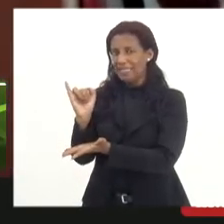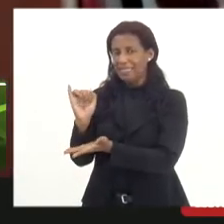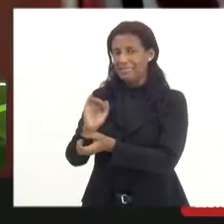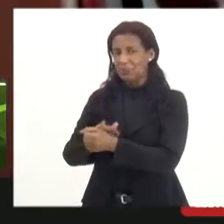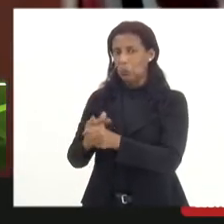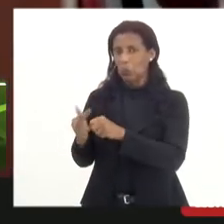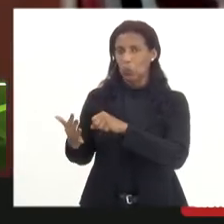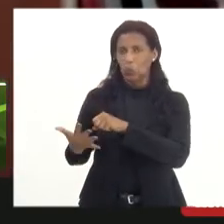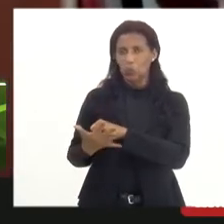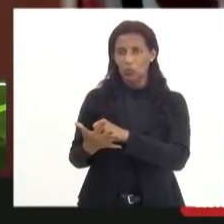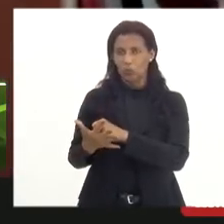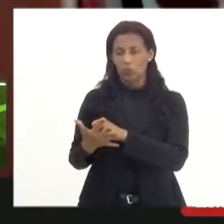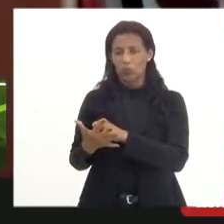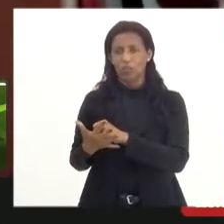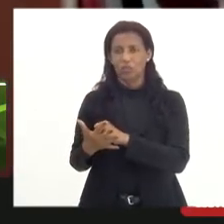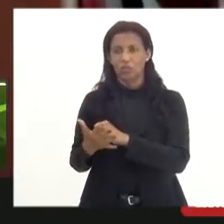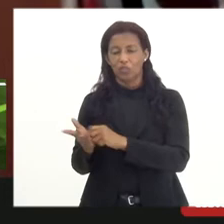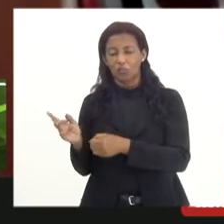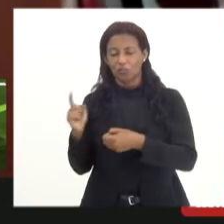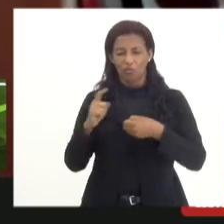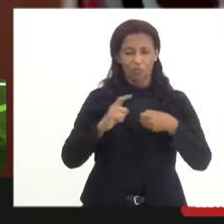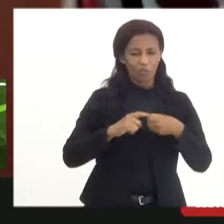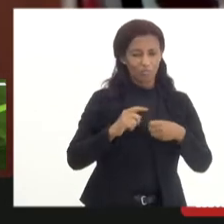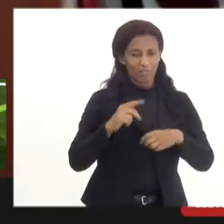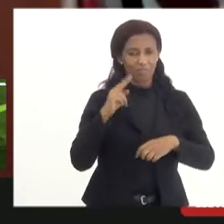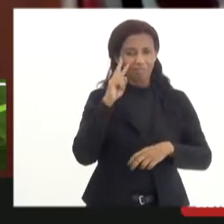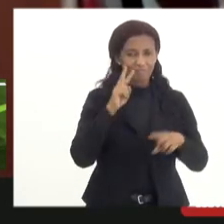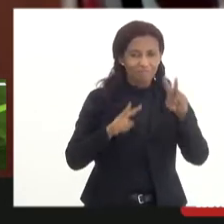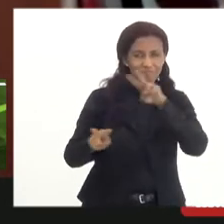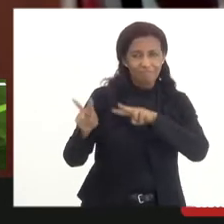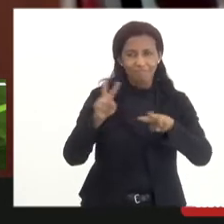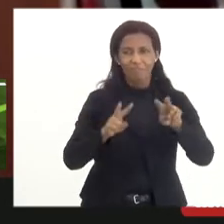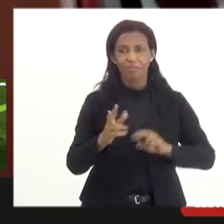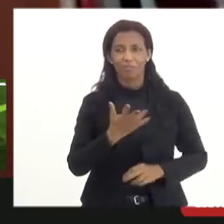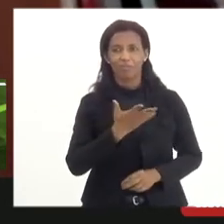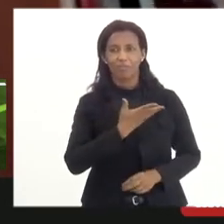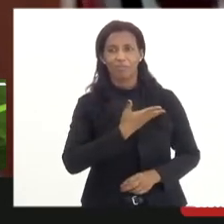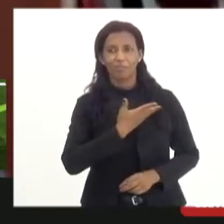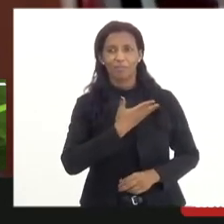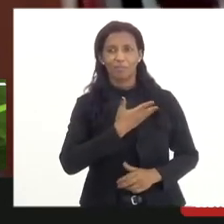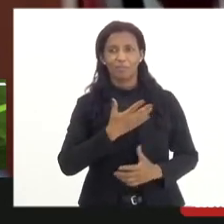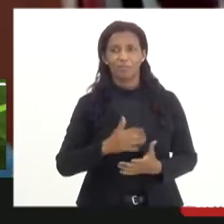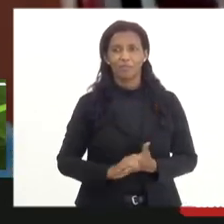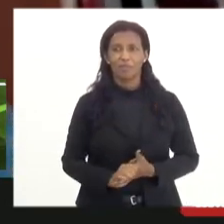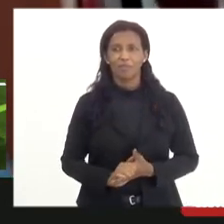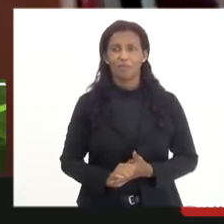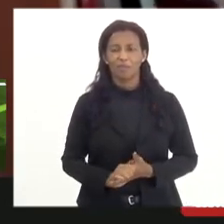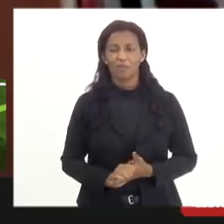ver todas as amigas e amigos aí, e dizer que